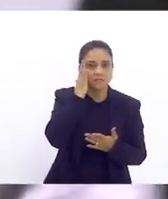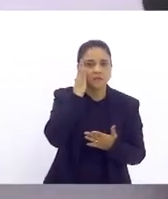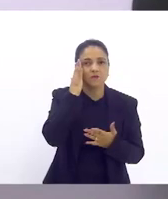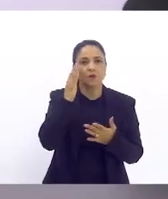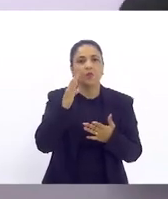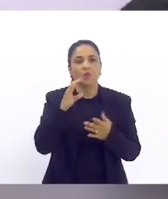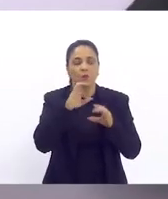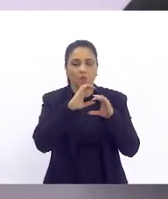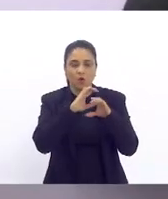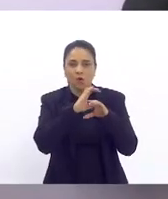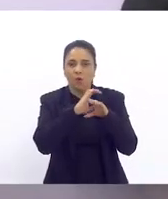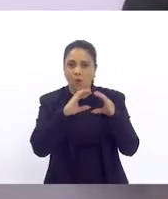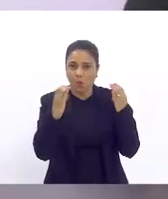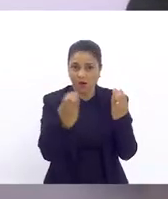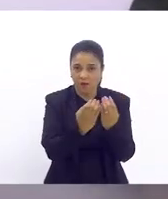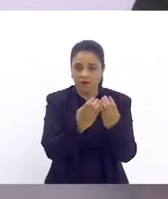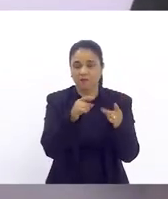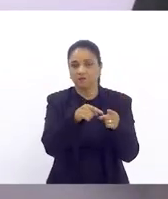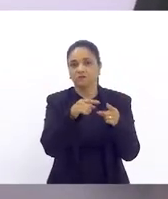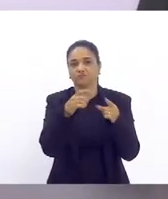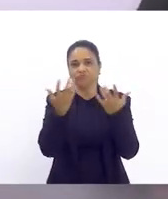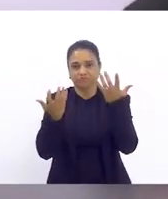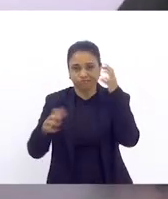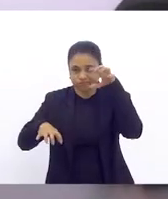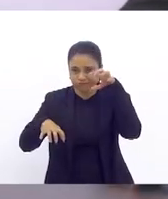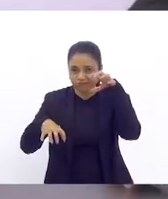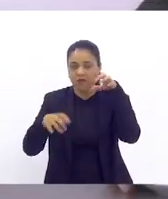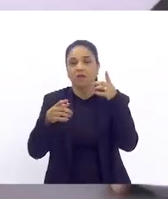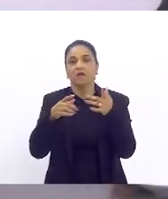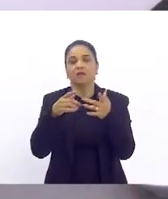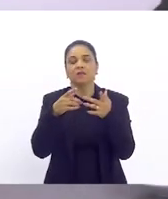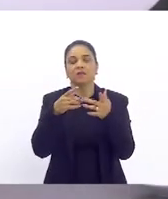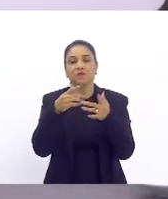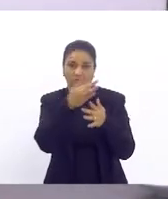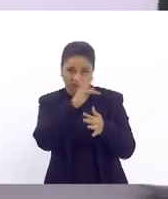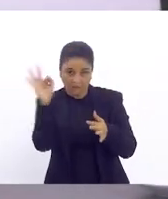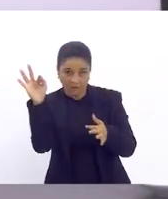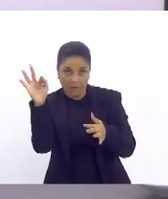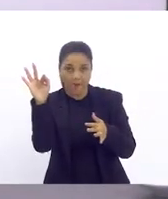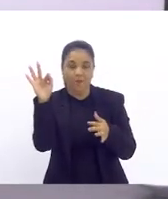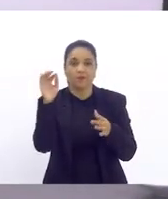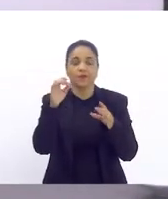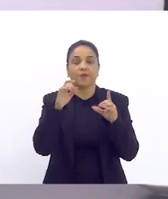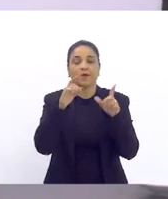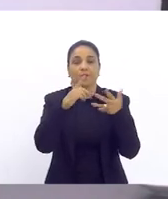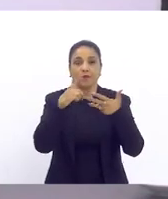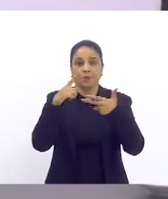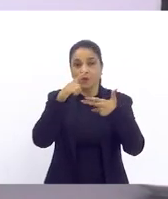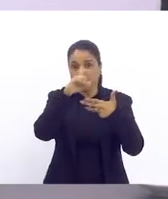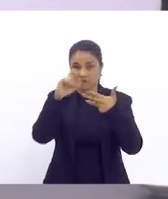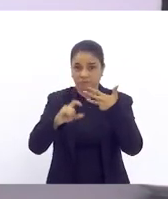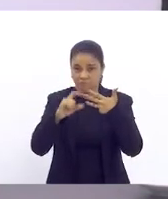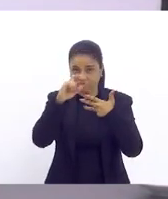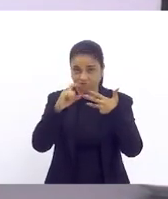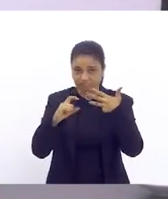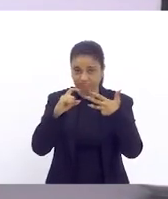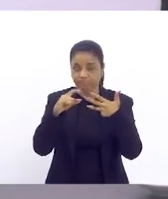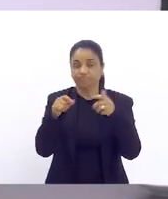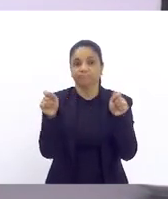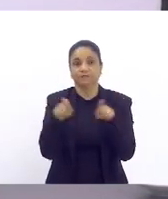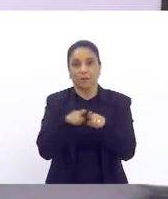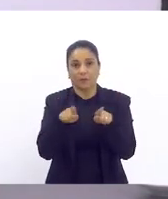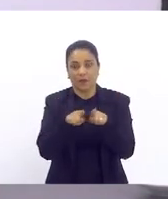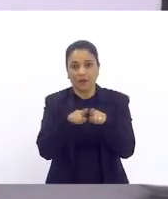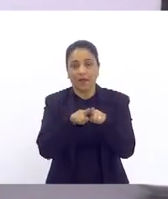o congresso quanto executivo Ficaram de fazer federais claro uma votação no ano que vem a